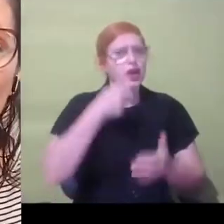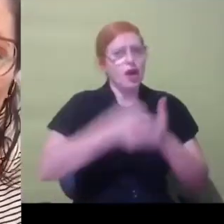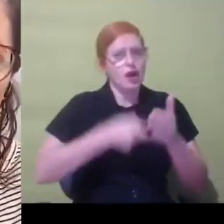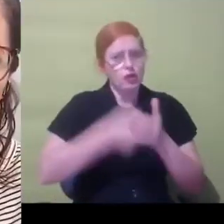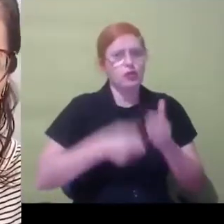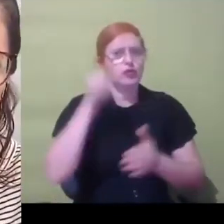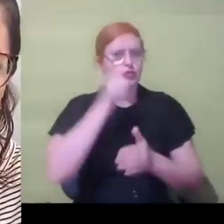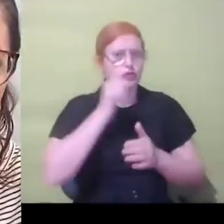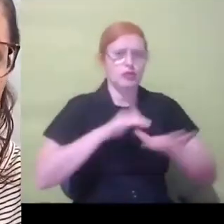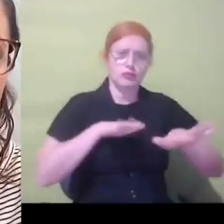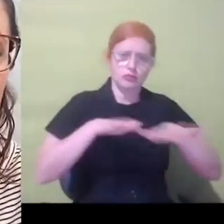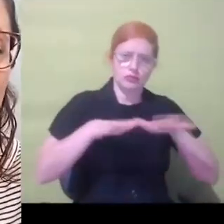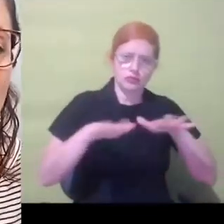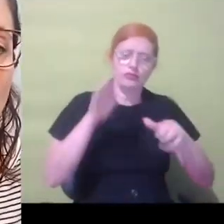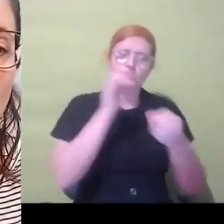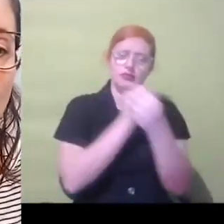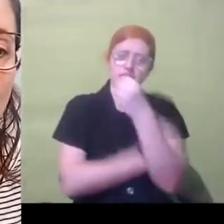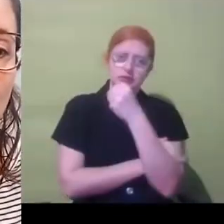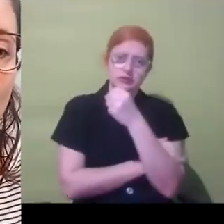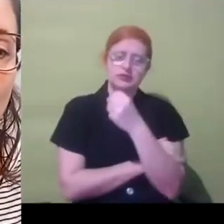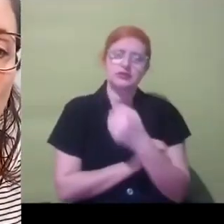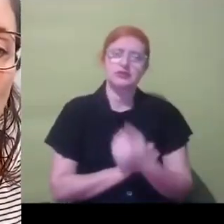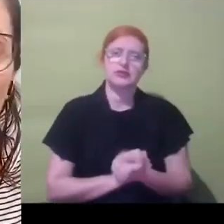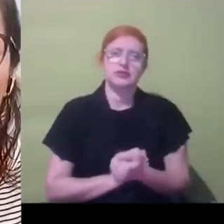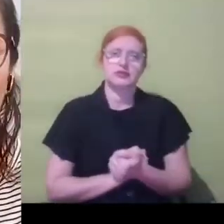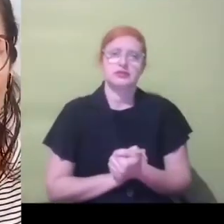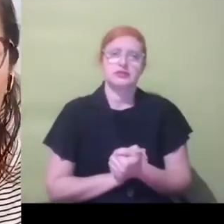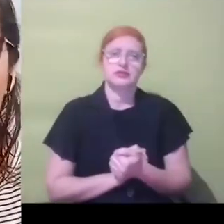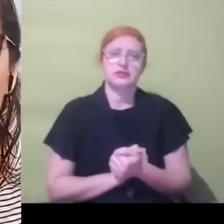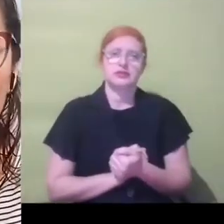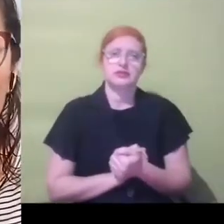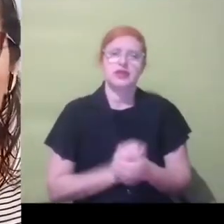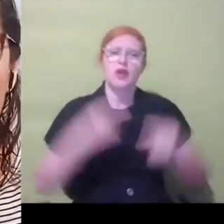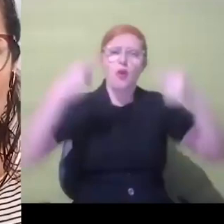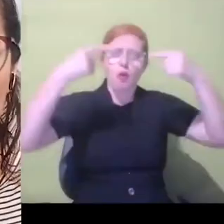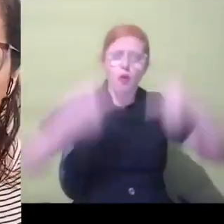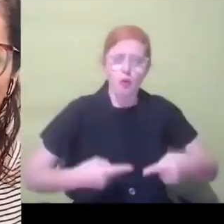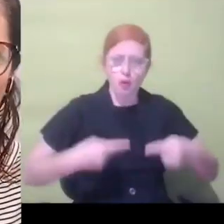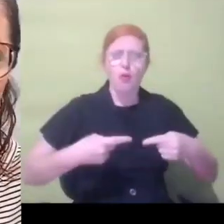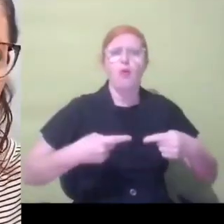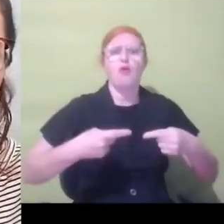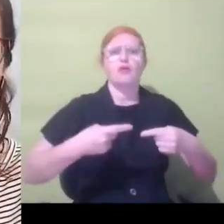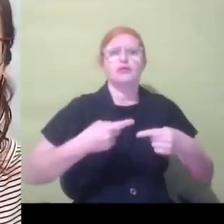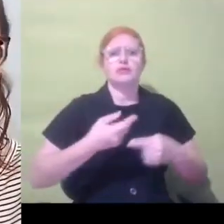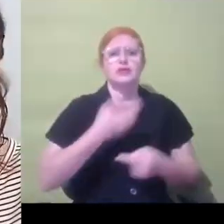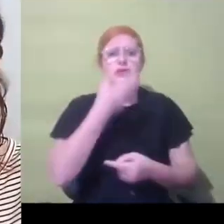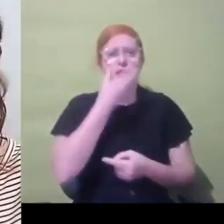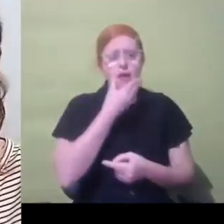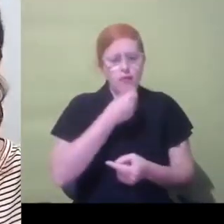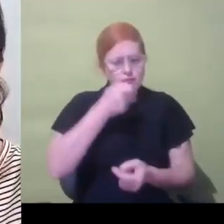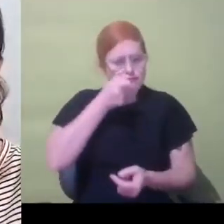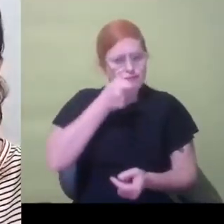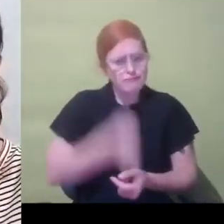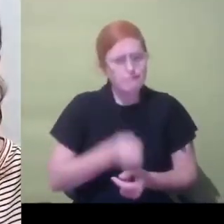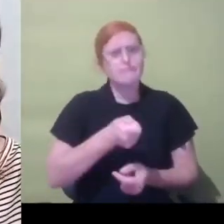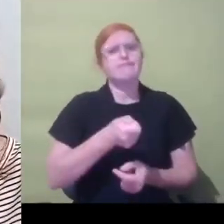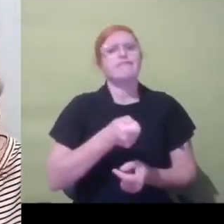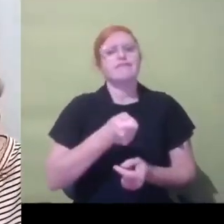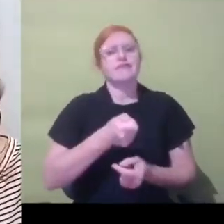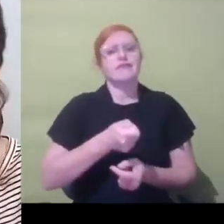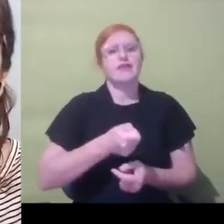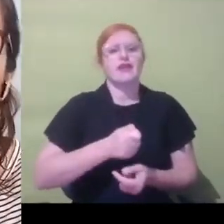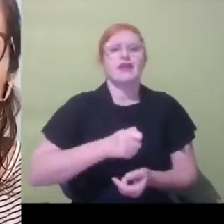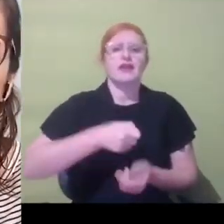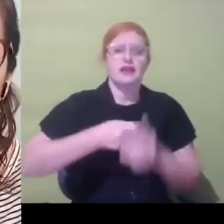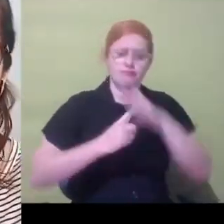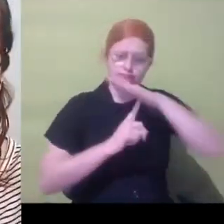mulheres e dos movimentos feministas contra o patriarcado, o racismo e o capitalismo. A gente usa a internet